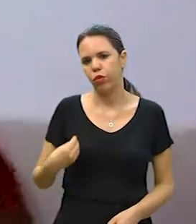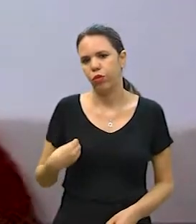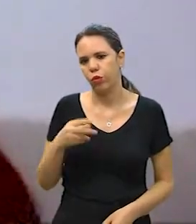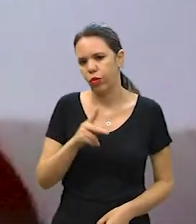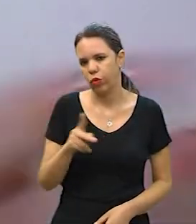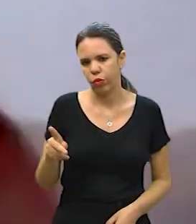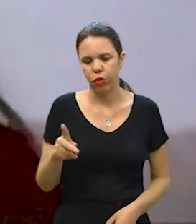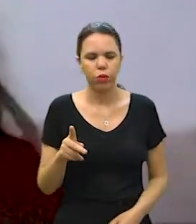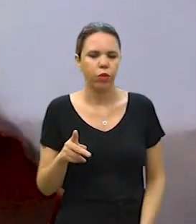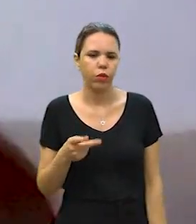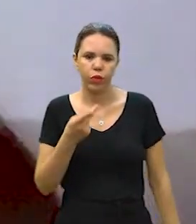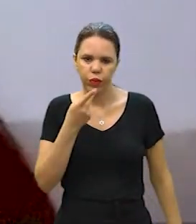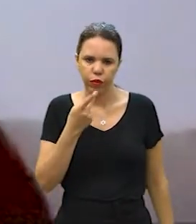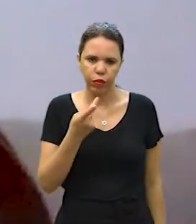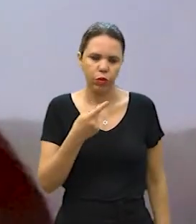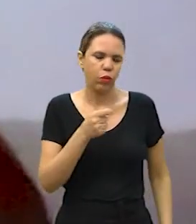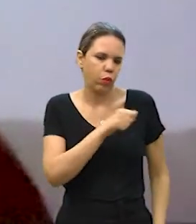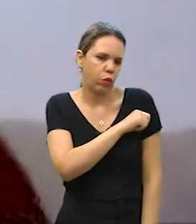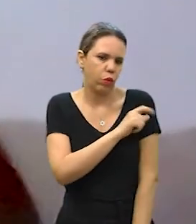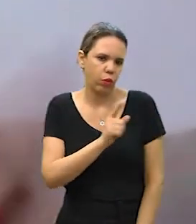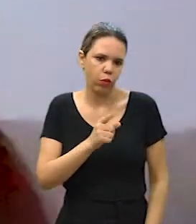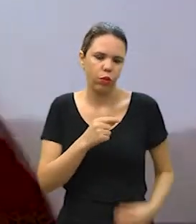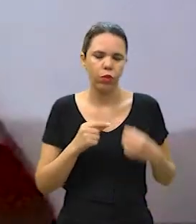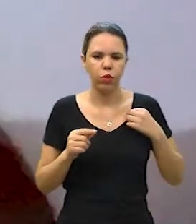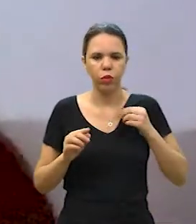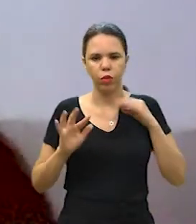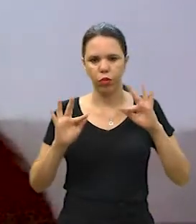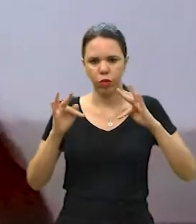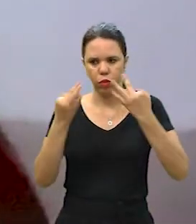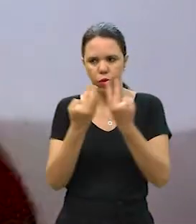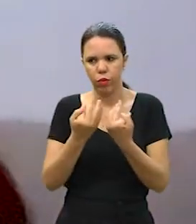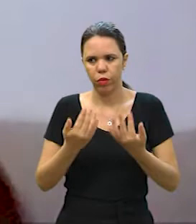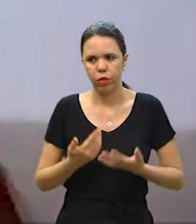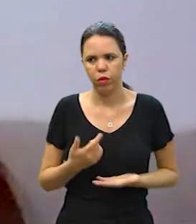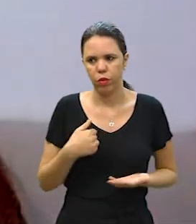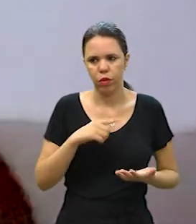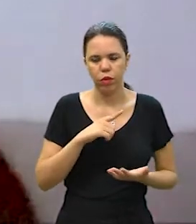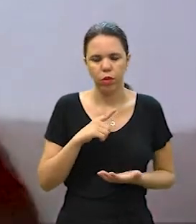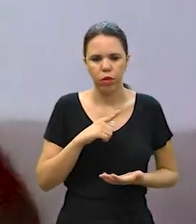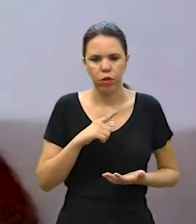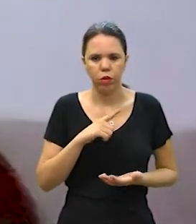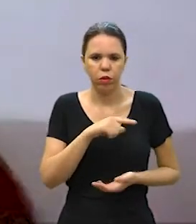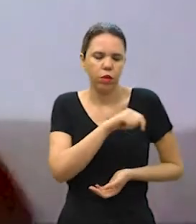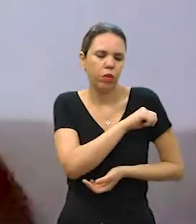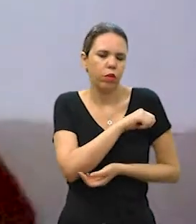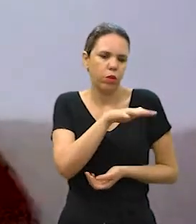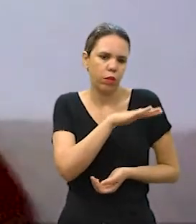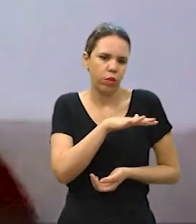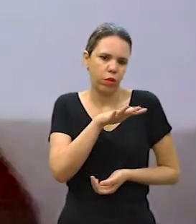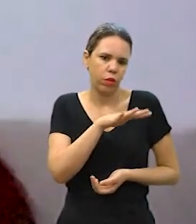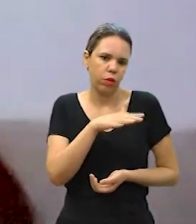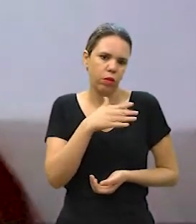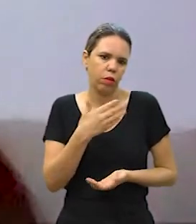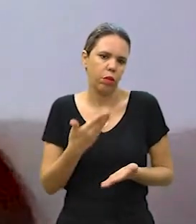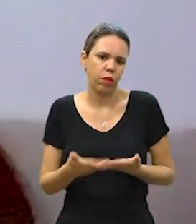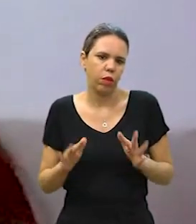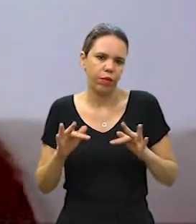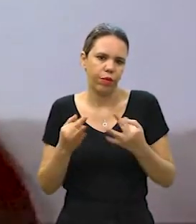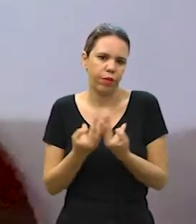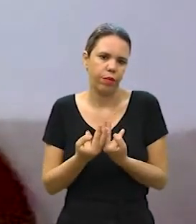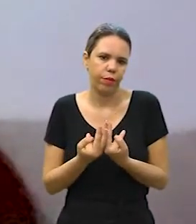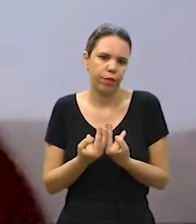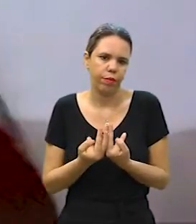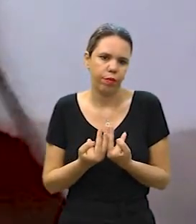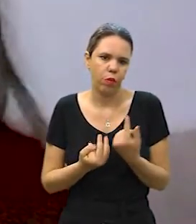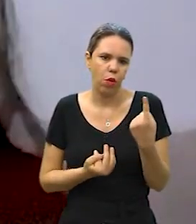ou de um professor, ou do estudante ou da estudante, da família. Eu tenho alunos e alunas que perderam, tem assim, por exemplo, uma